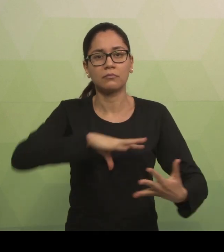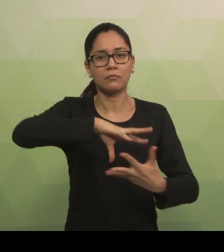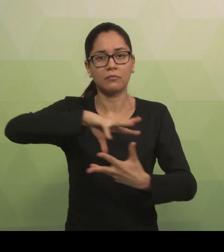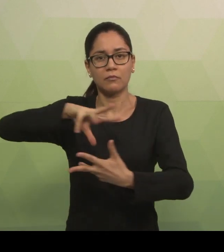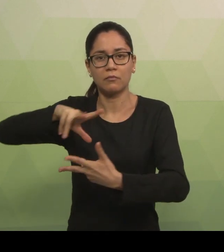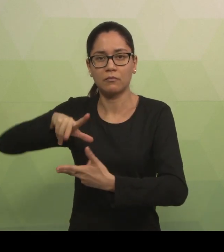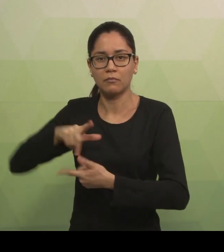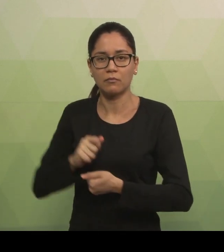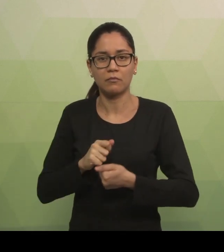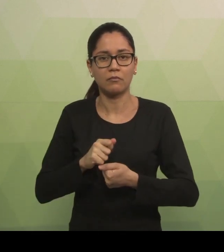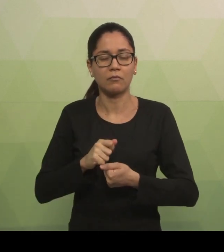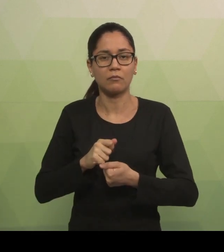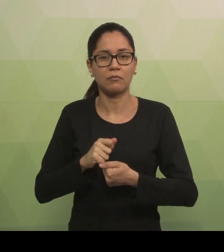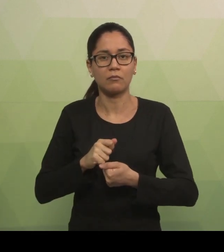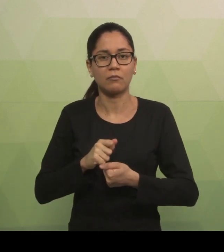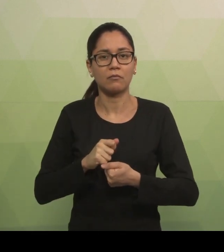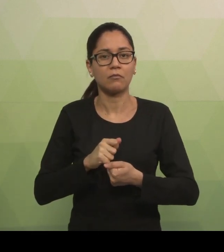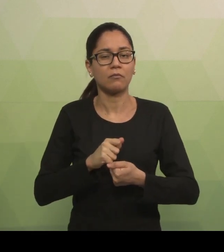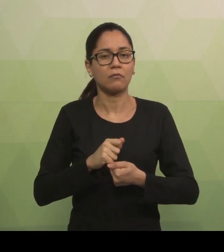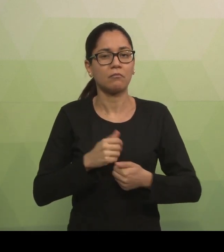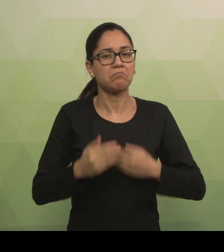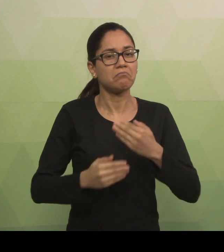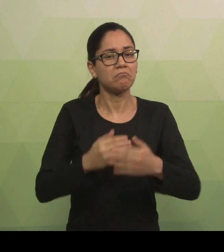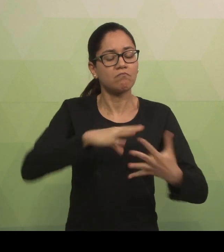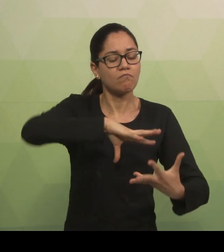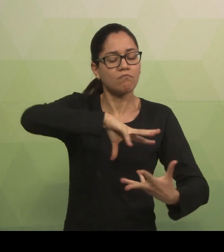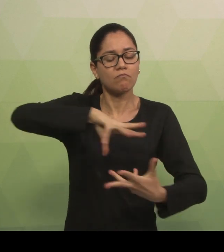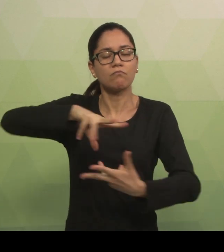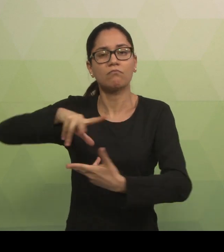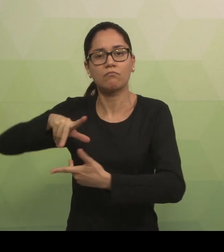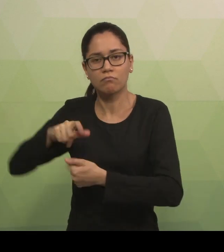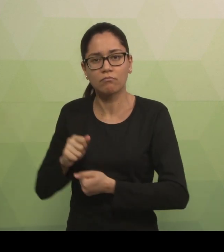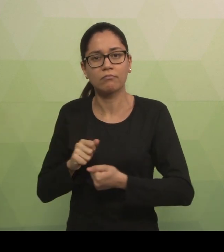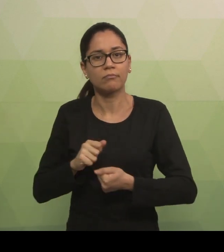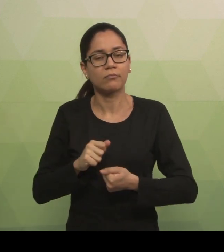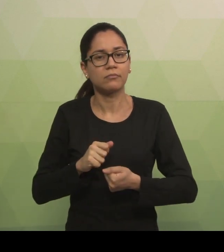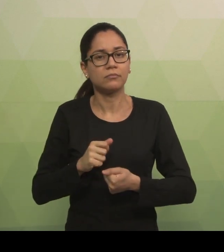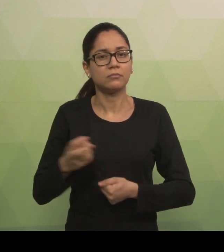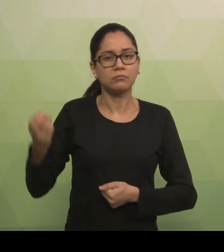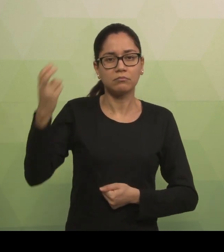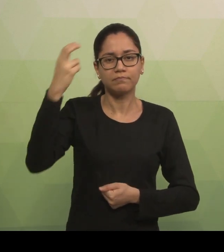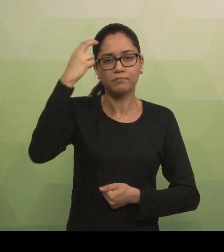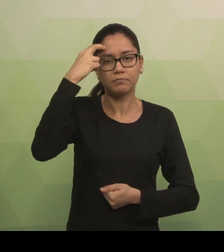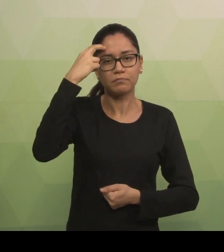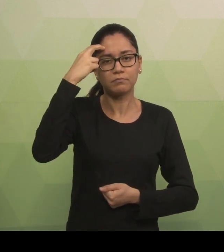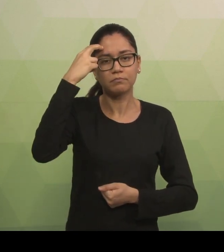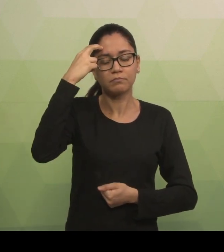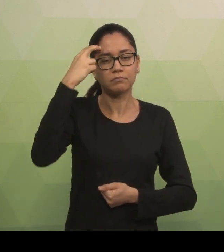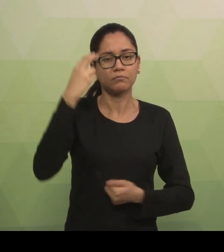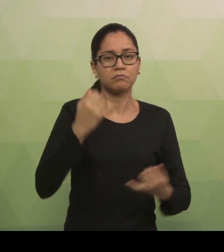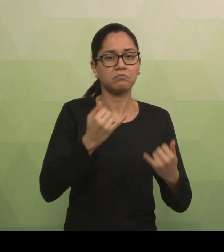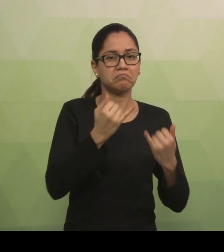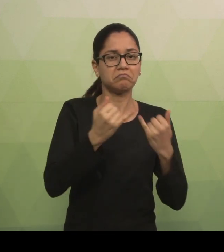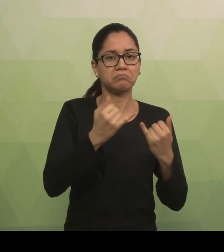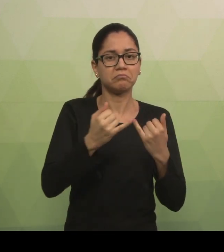e o processo de globalização, pouco a pouco as diferenças culturais entre produtos de diversos países foram